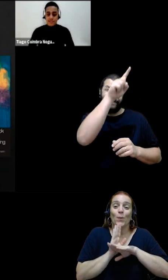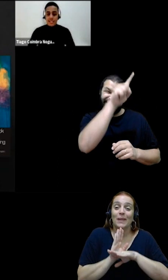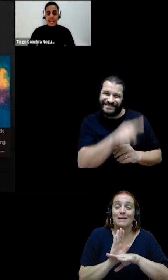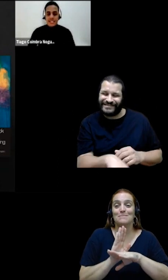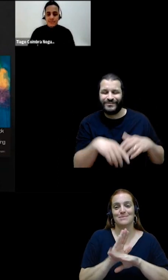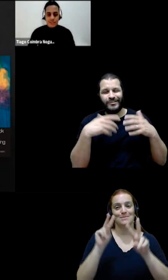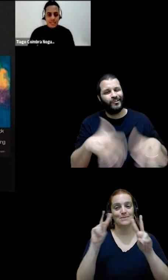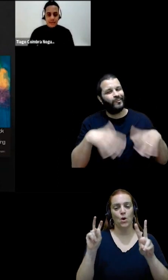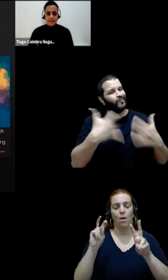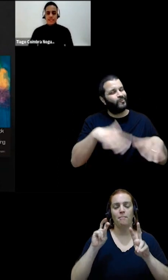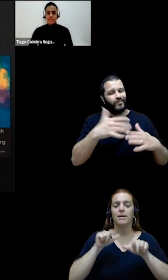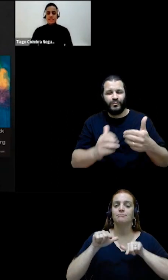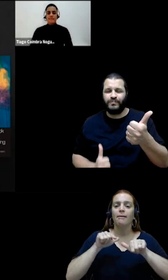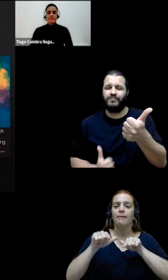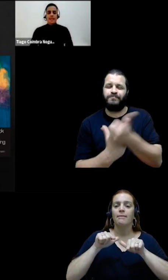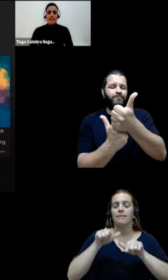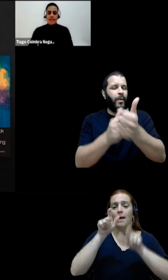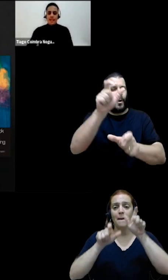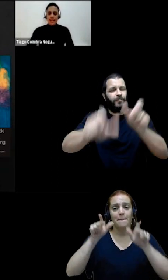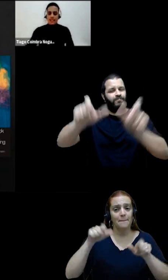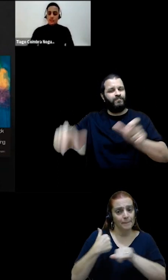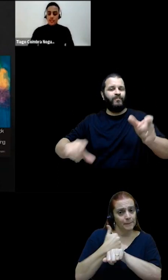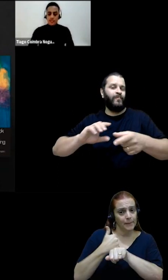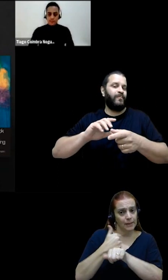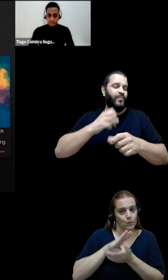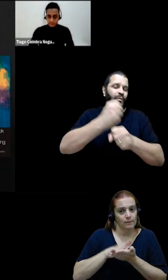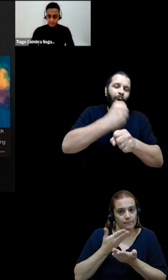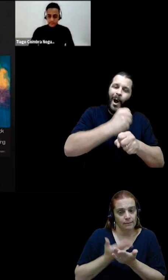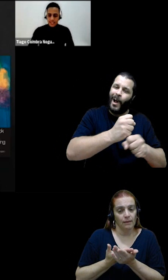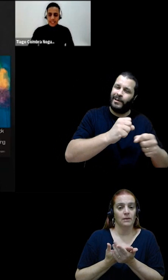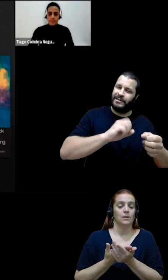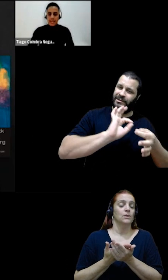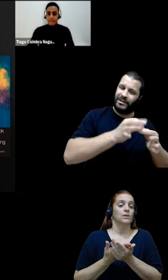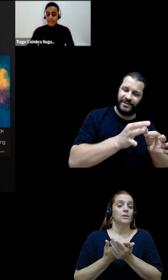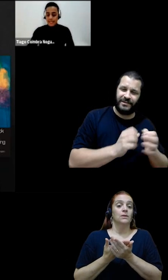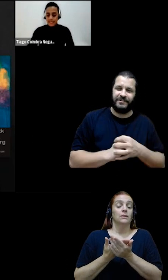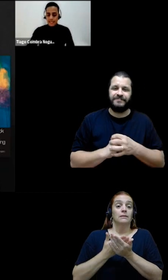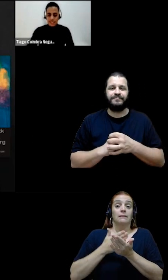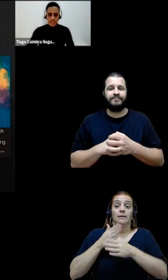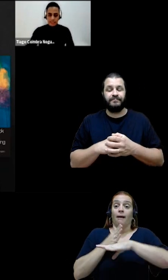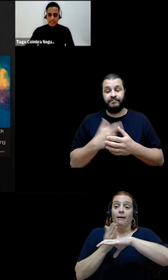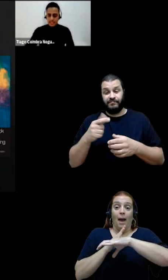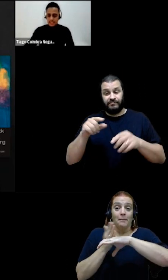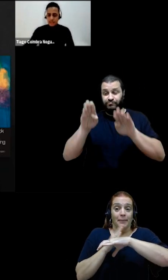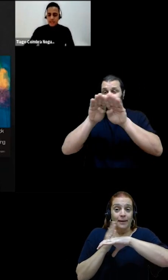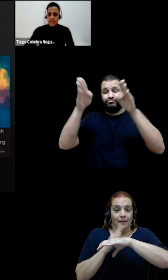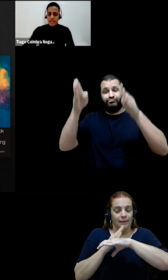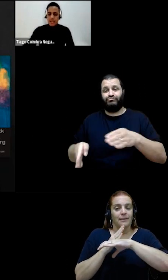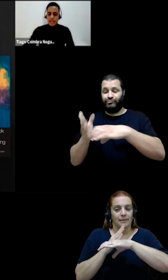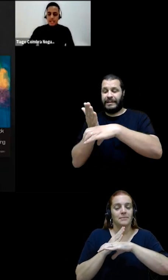da atividade dos intérpretes, né, atuando numa cabine de